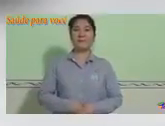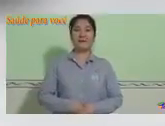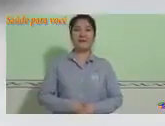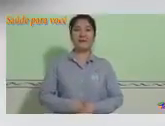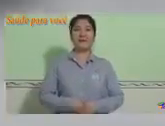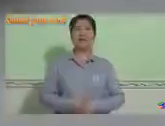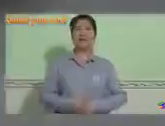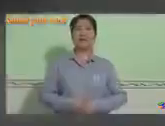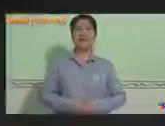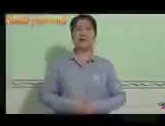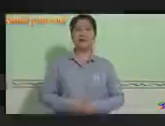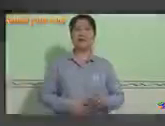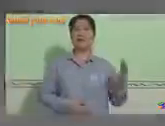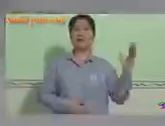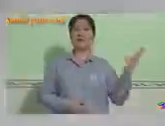OIDEL acento agudo